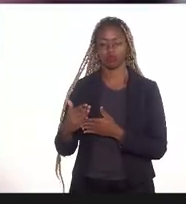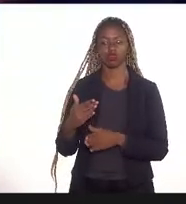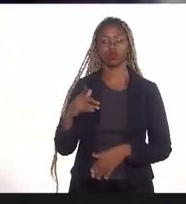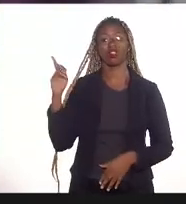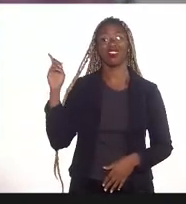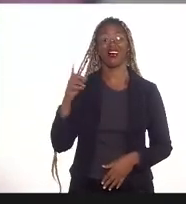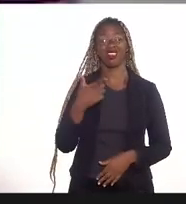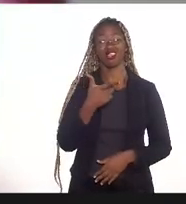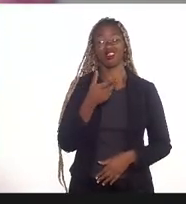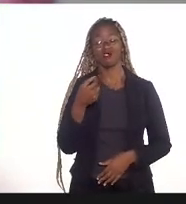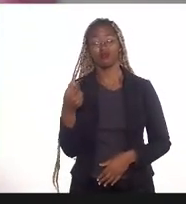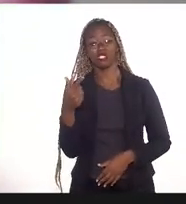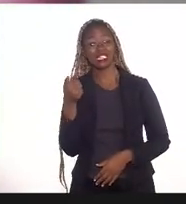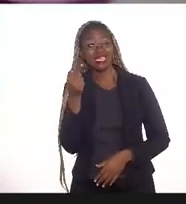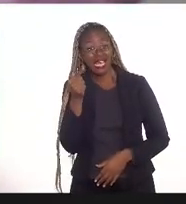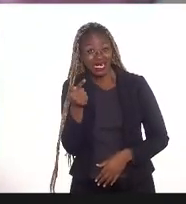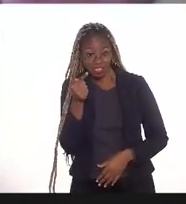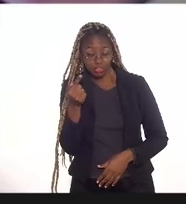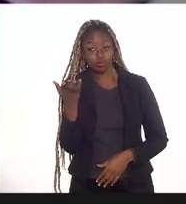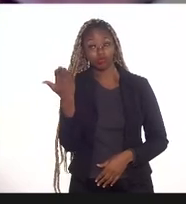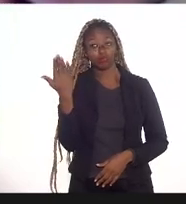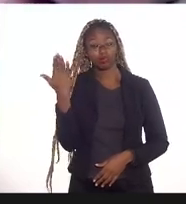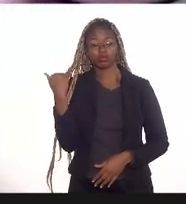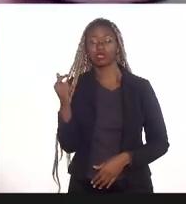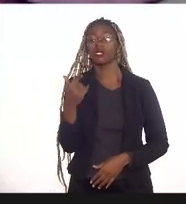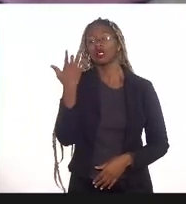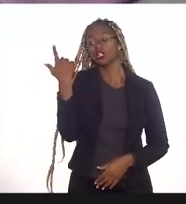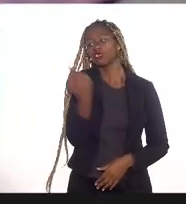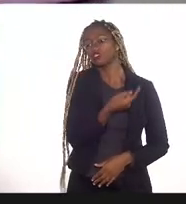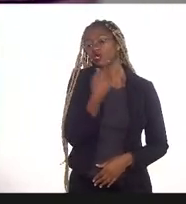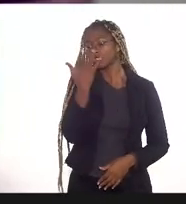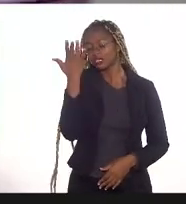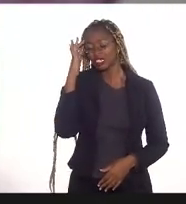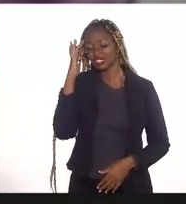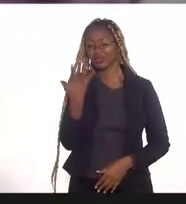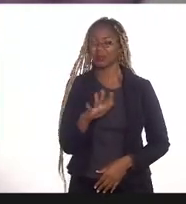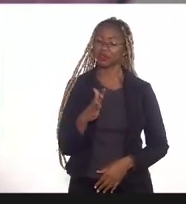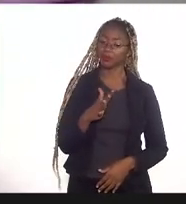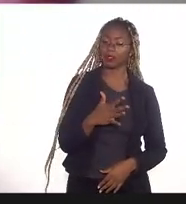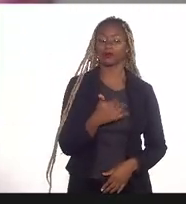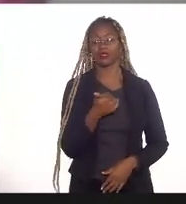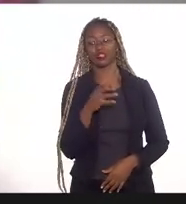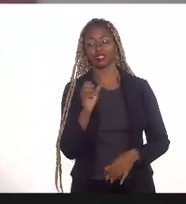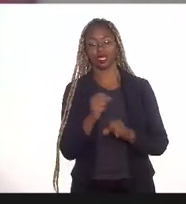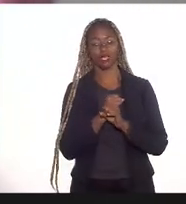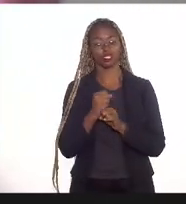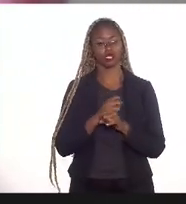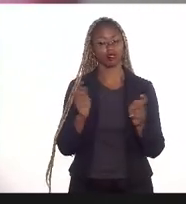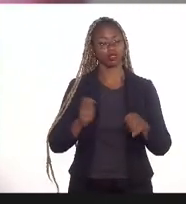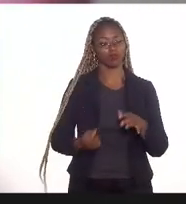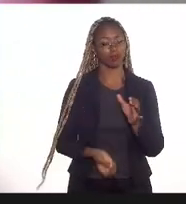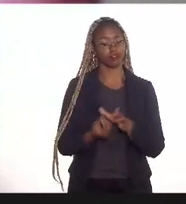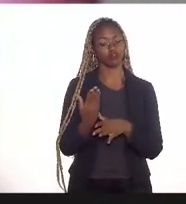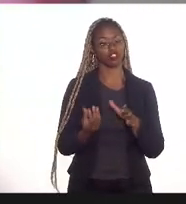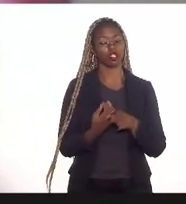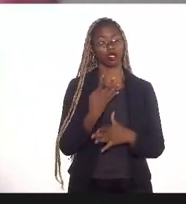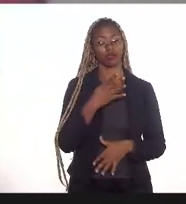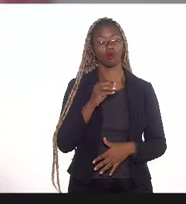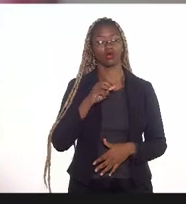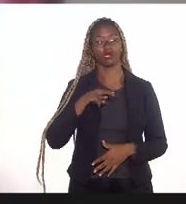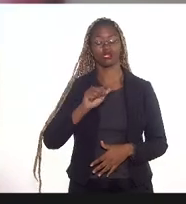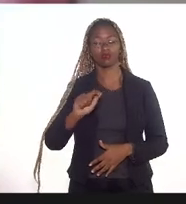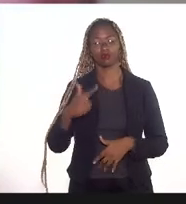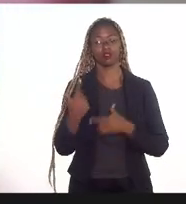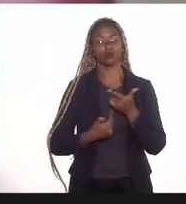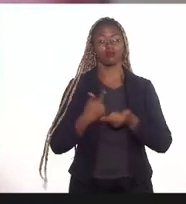2007, né, havia uma expectativa de que em 10 anos ele poderia gerar 40 mil empregos, né,